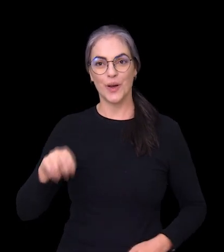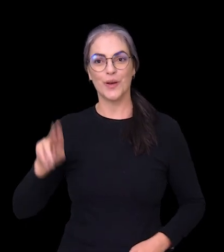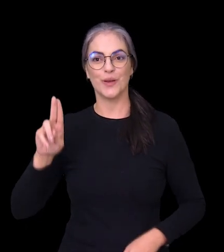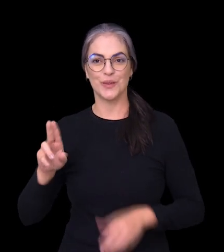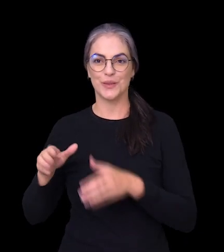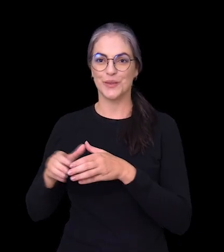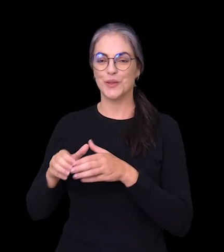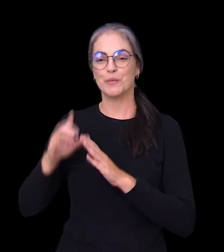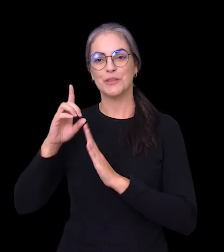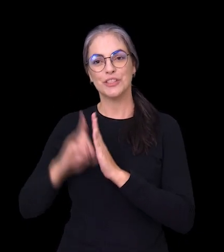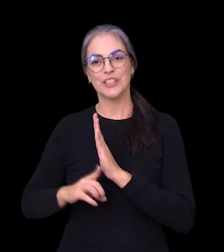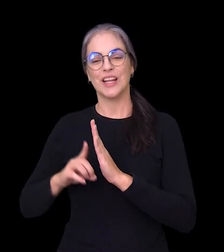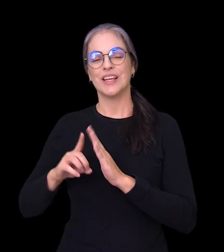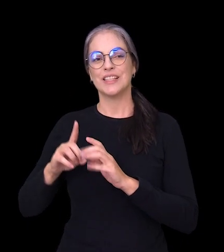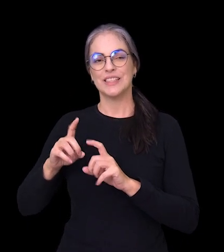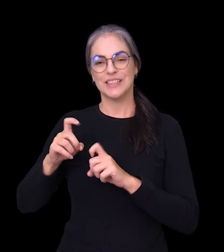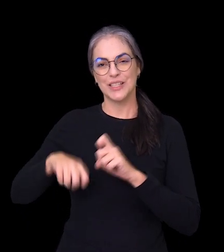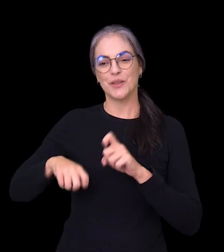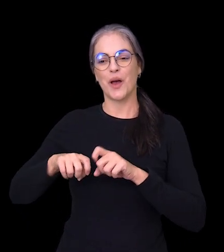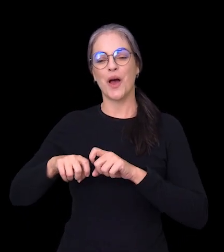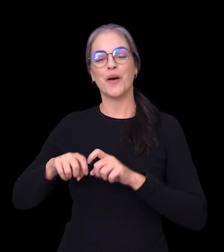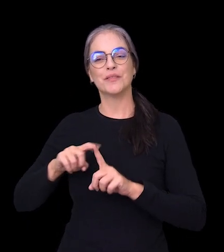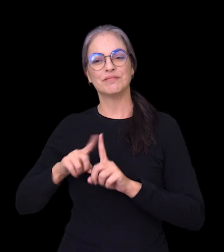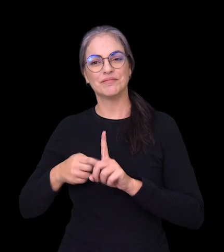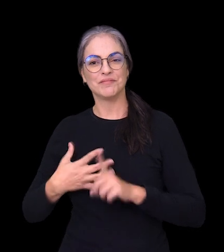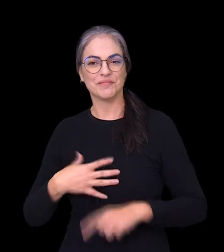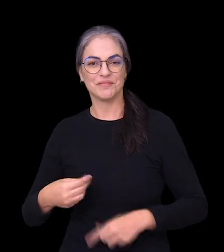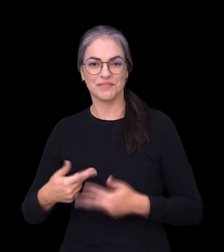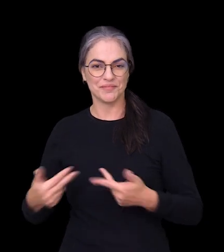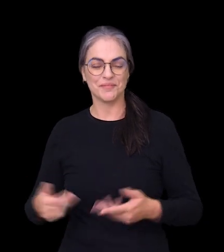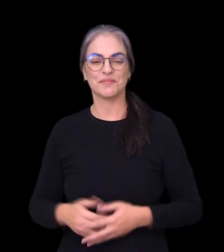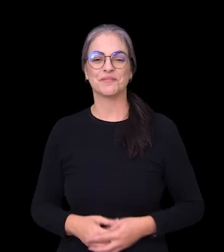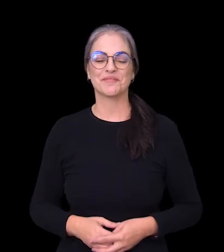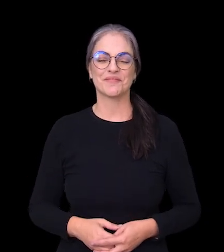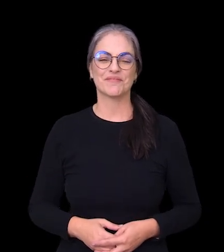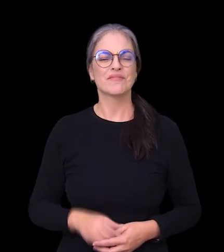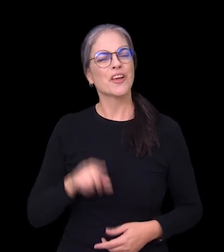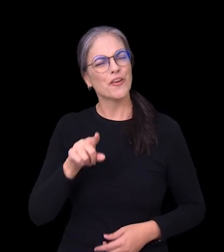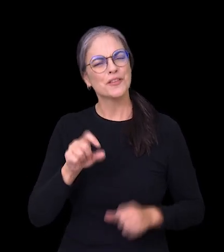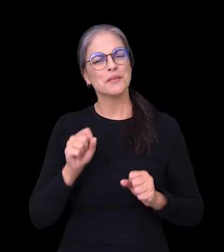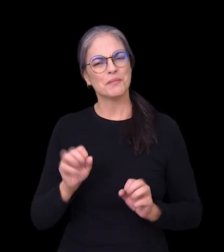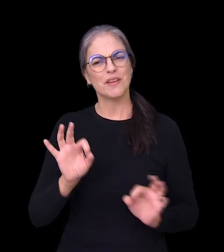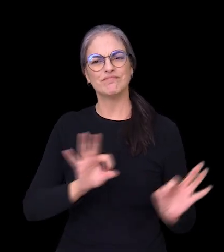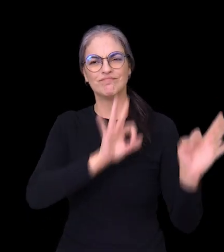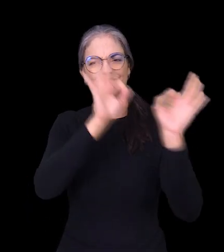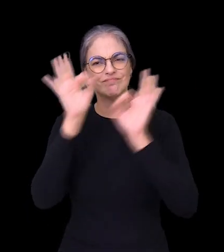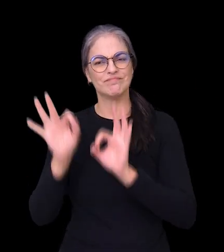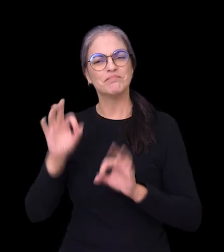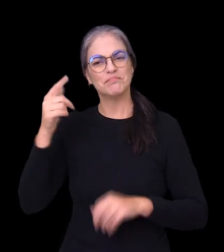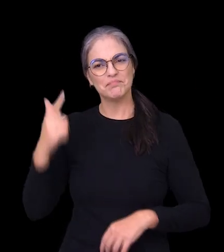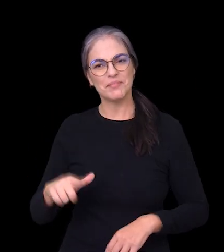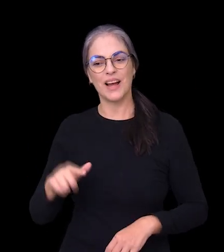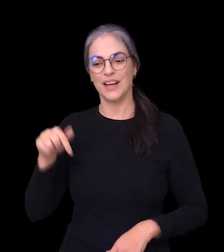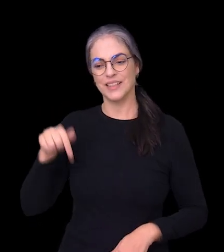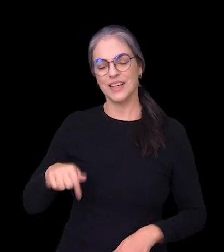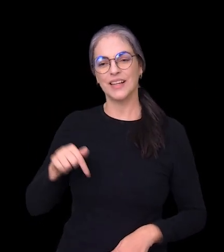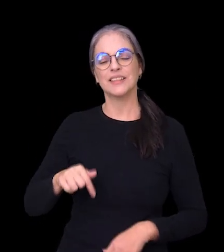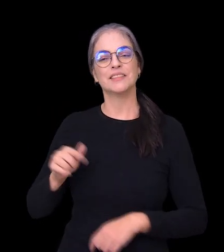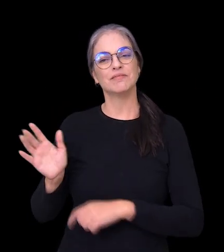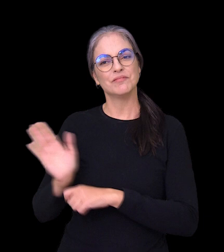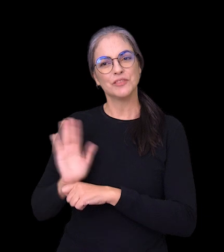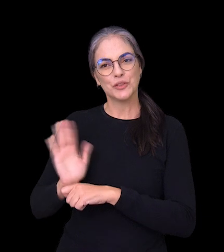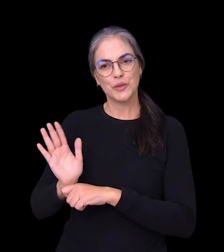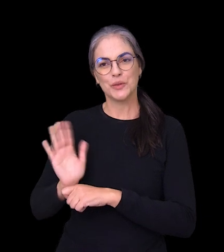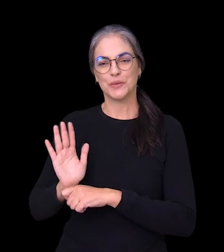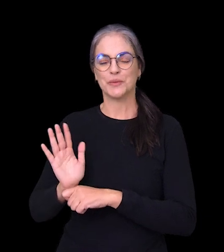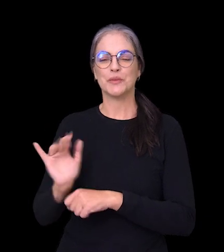dos Direitos do Fundo da População das Nações Unidas. Você também pode acompanhar o Elas Pautam pelo YouTube da TV Câmara.